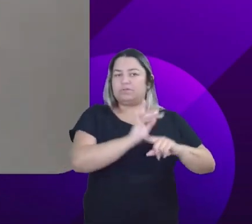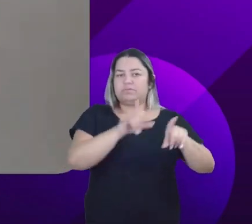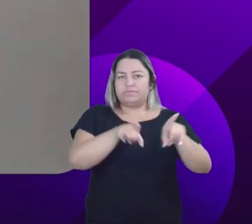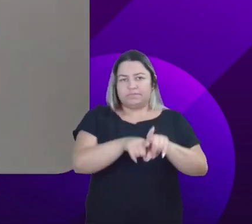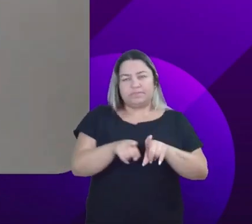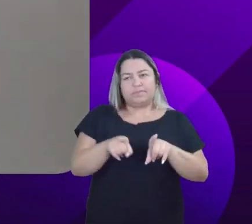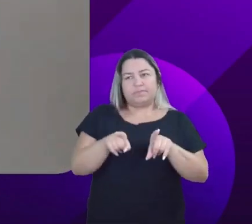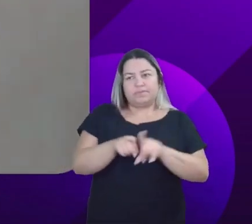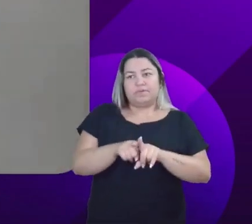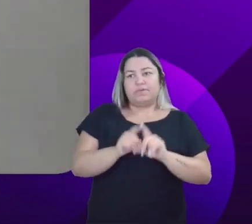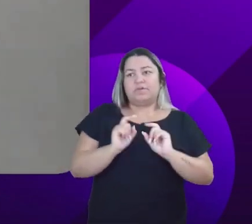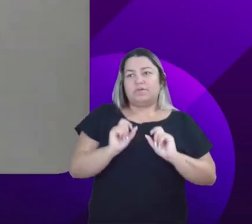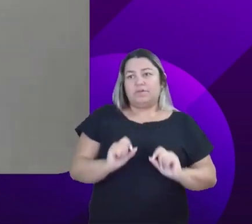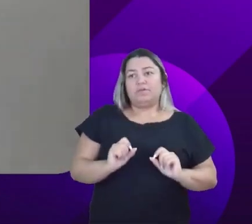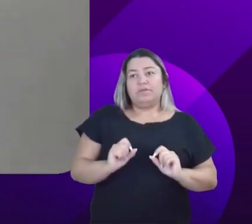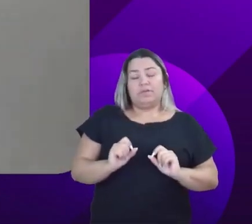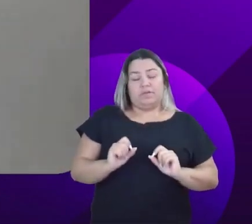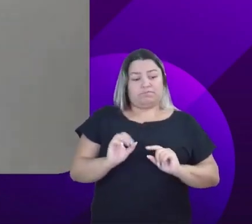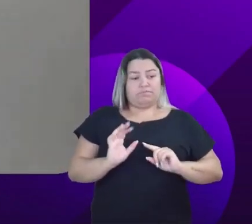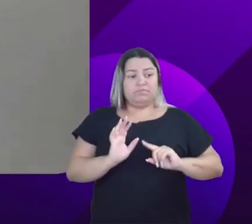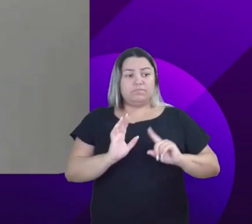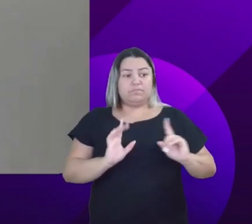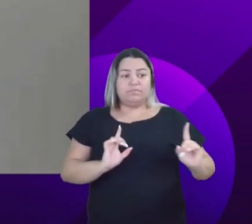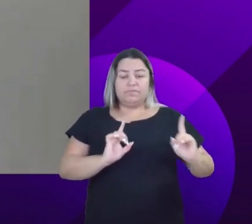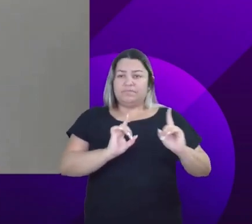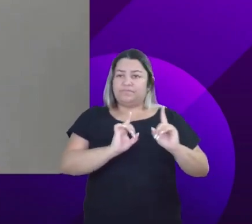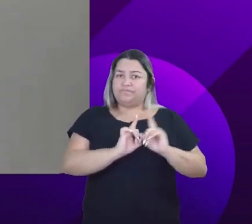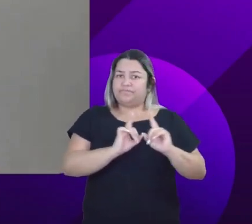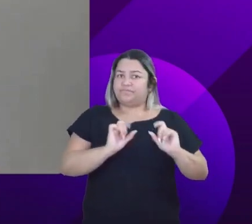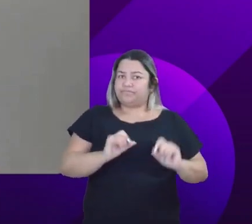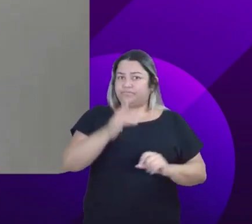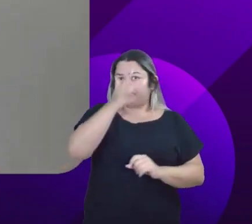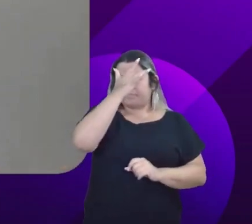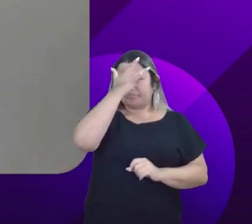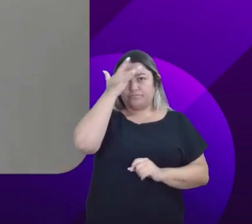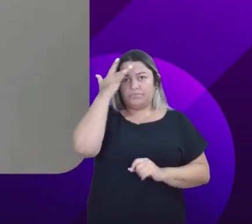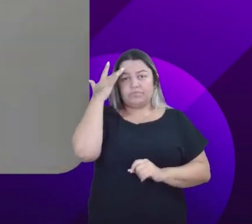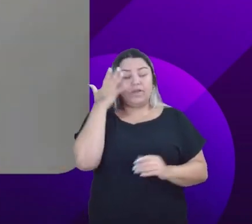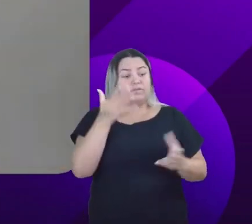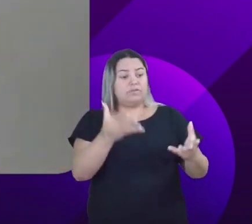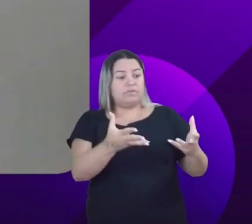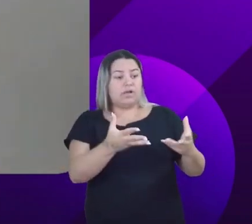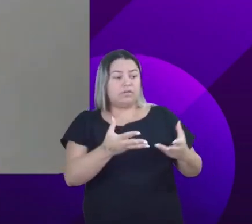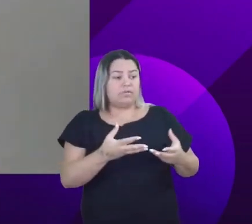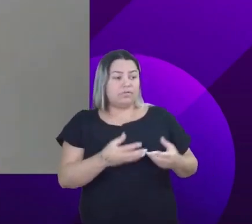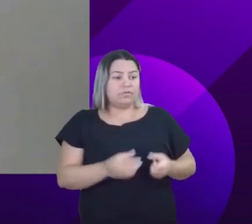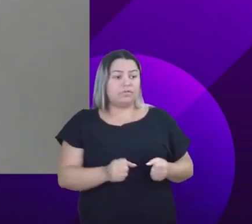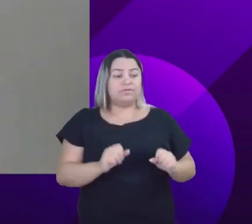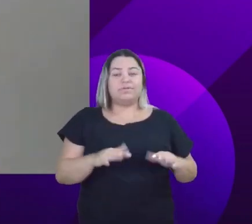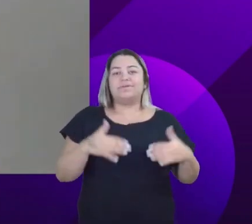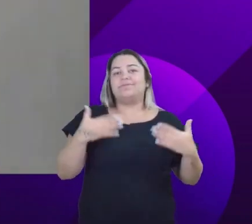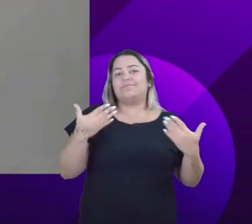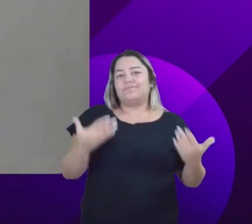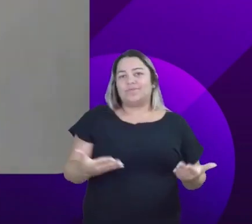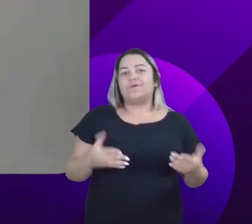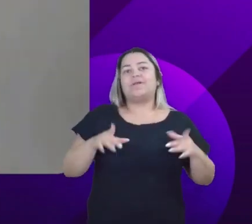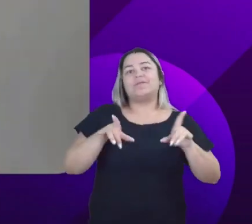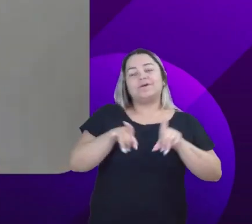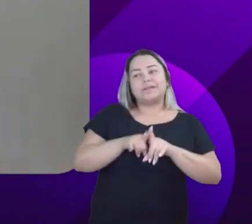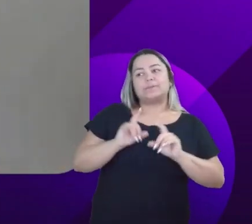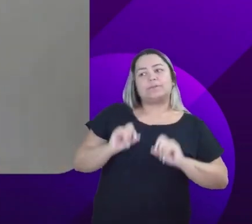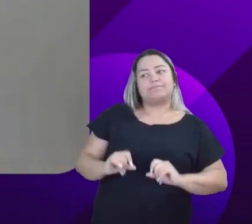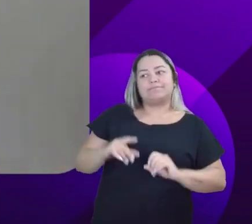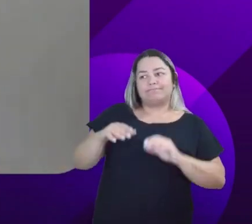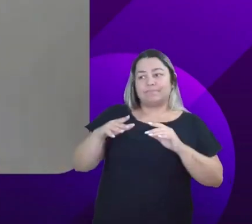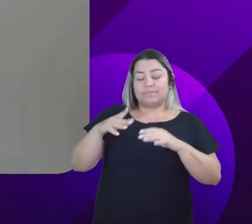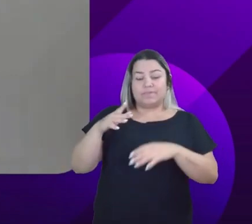efetivamente, né, de abrigamento, né, onde essas pessoas estão acolhidas, onde estão abrigadas, no que diz respeito